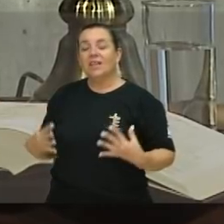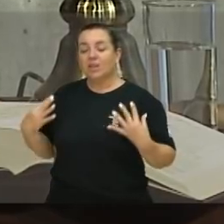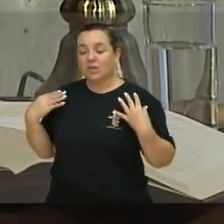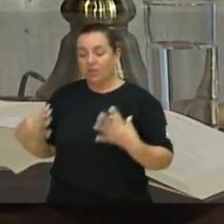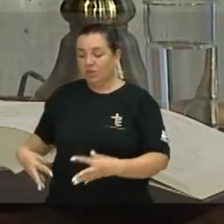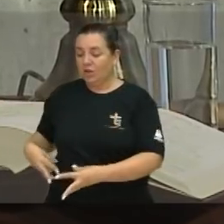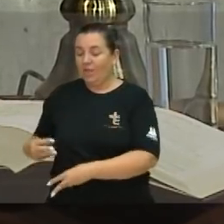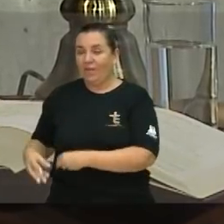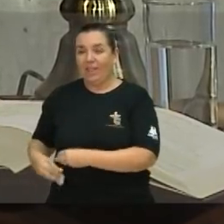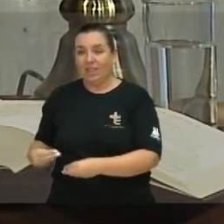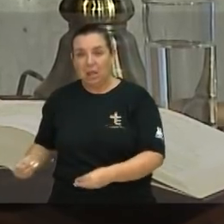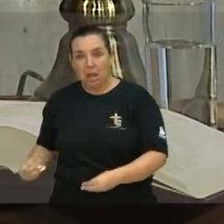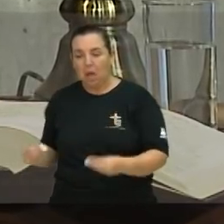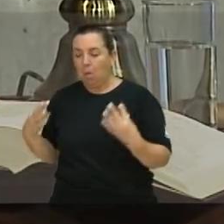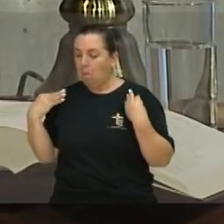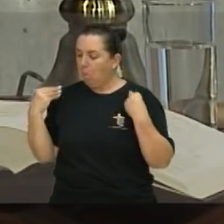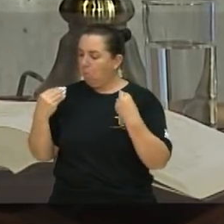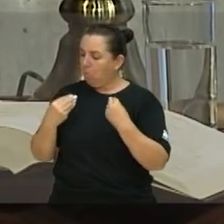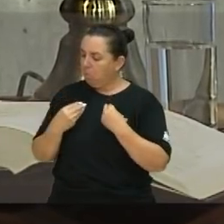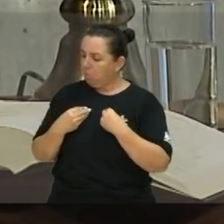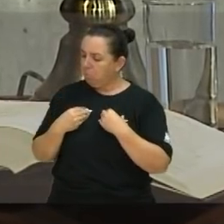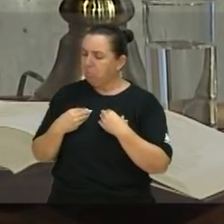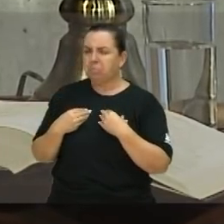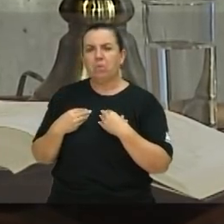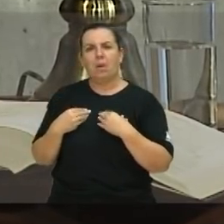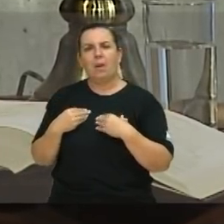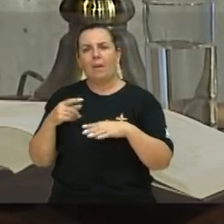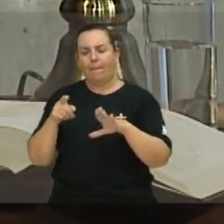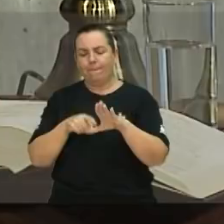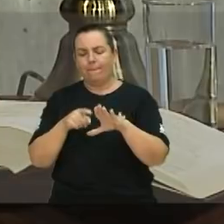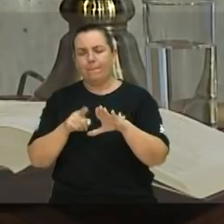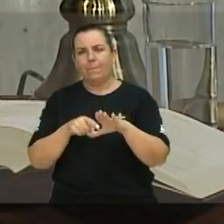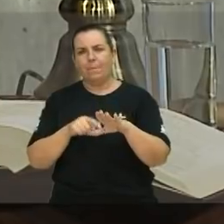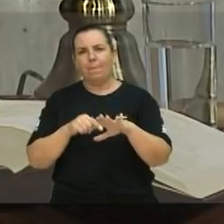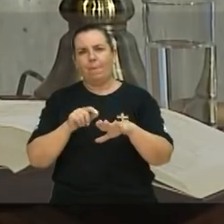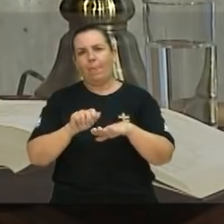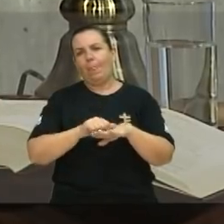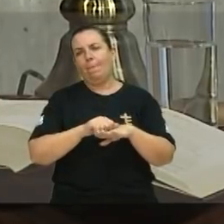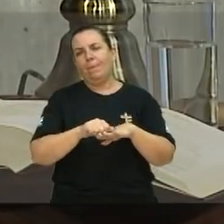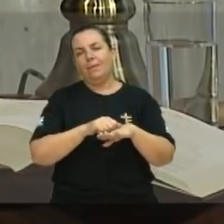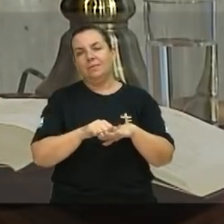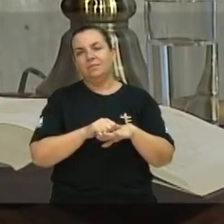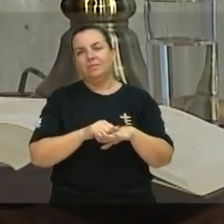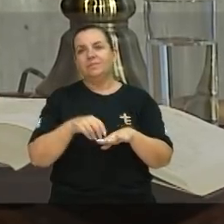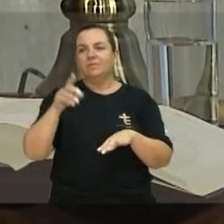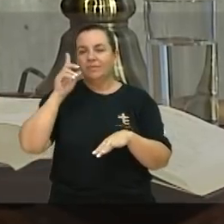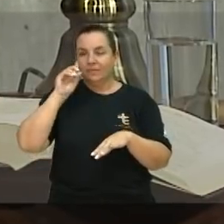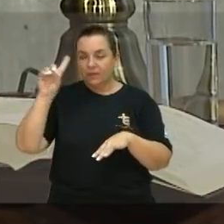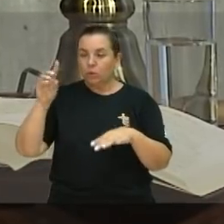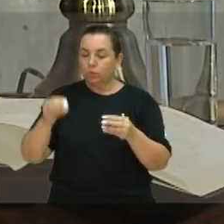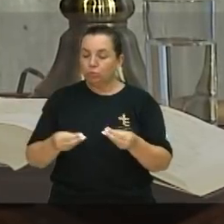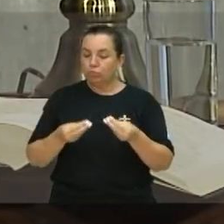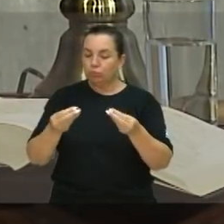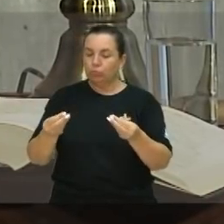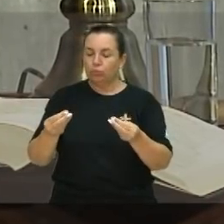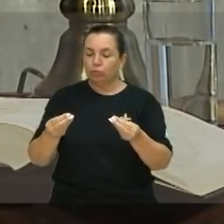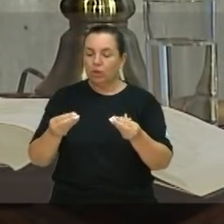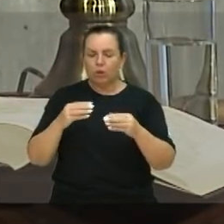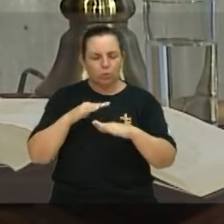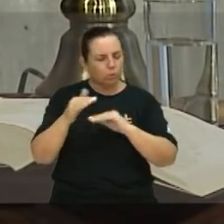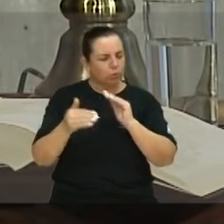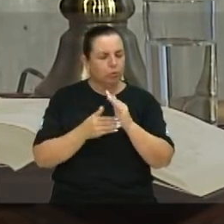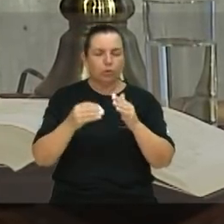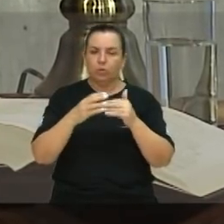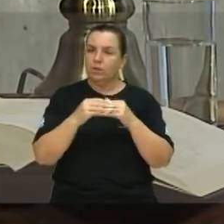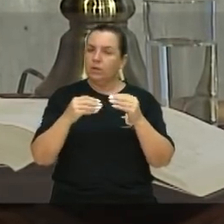peço lavados o leitor não pode esquecer deus colocará tudo nas mãos de